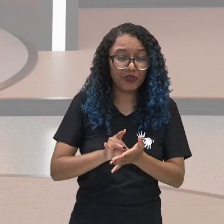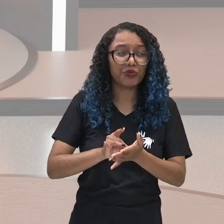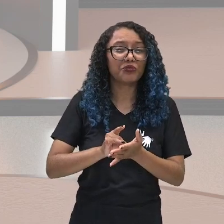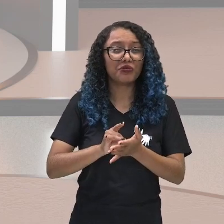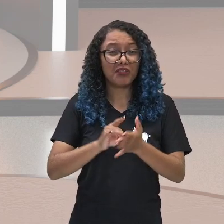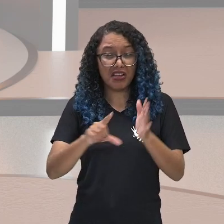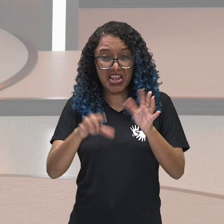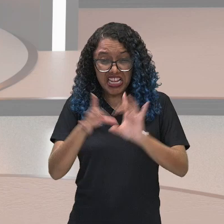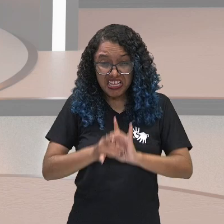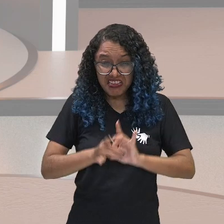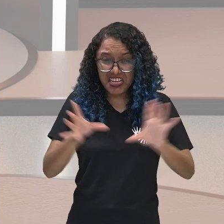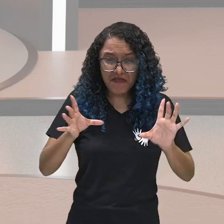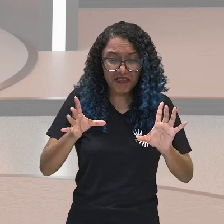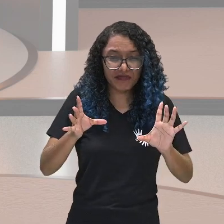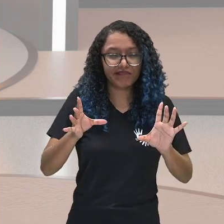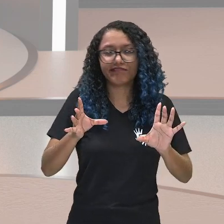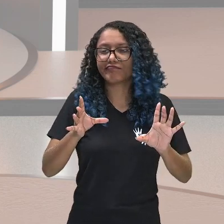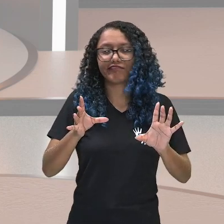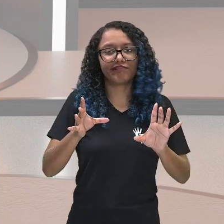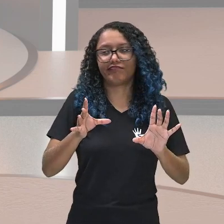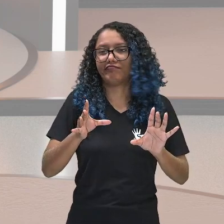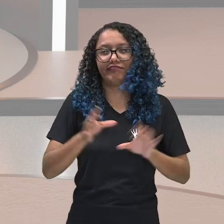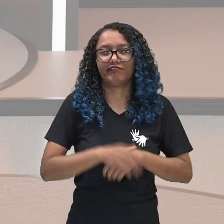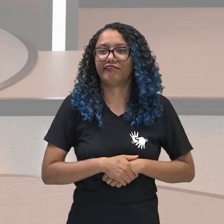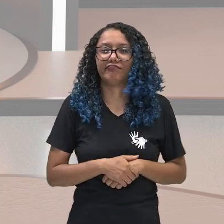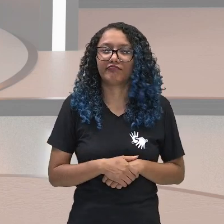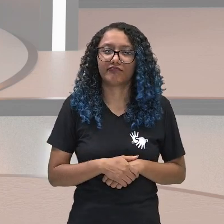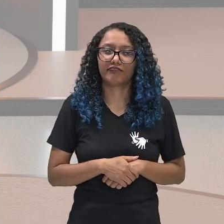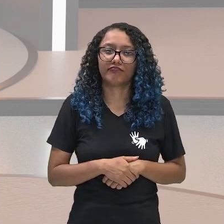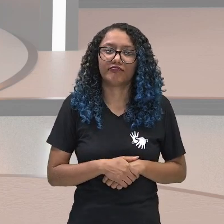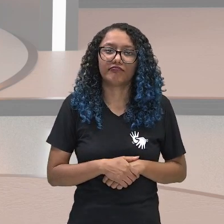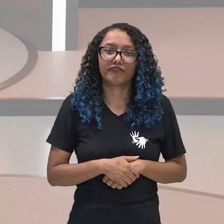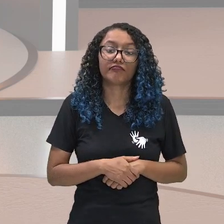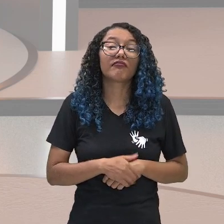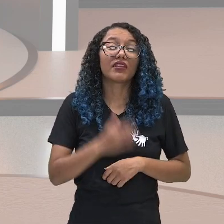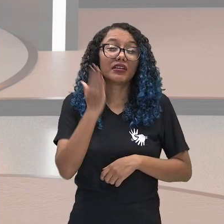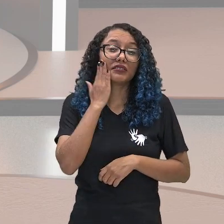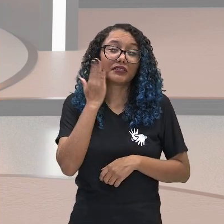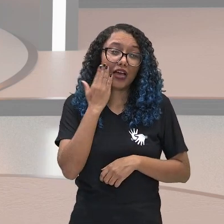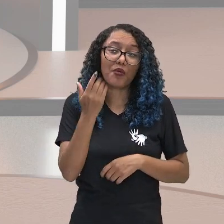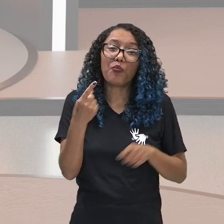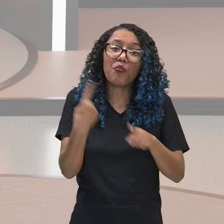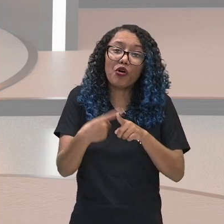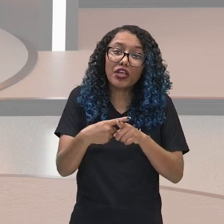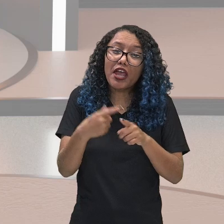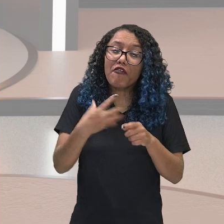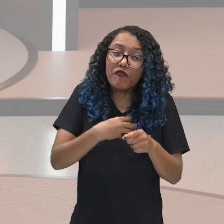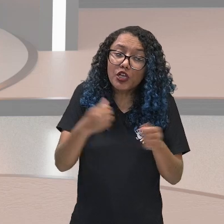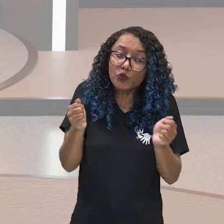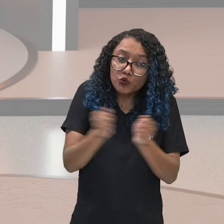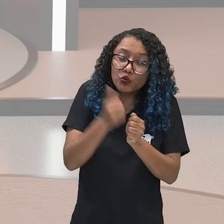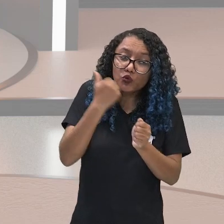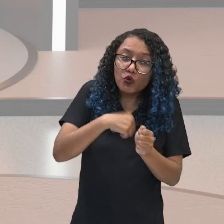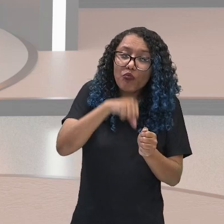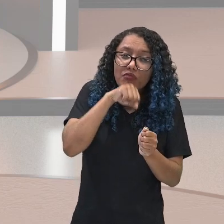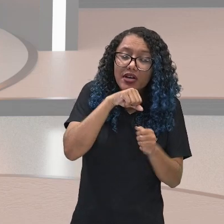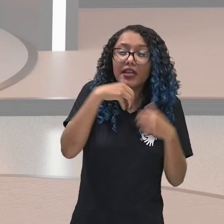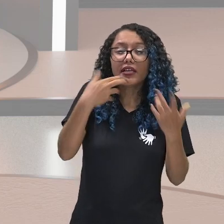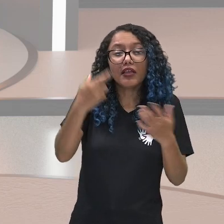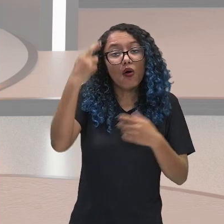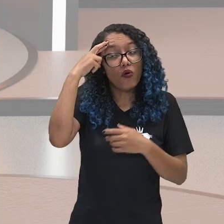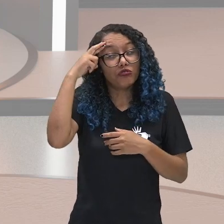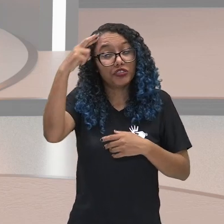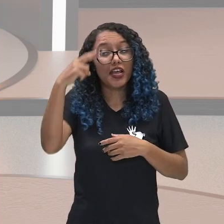continua ali próximo à mãe e a gente sabe, né, que dono da fazenda ele vai, né, tentar aí fazer de qualquer forma o uso